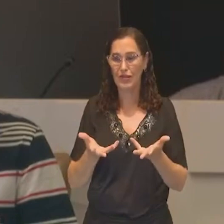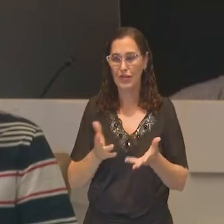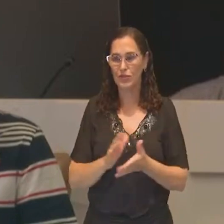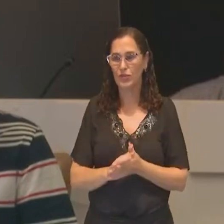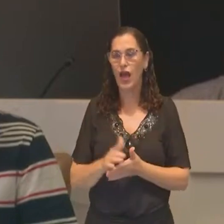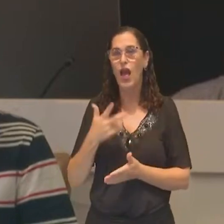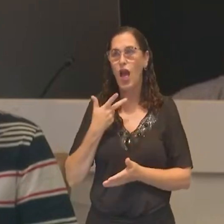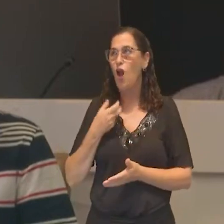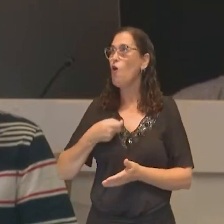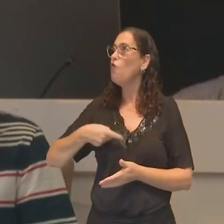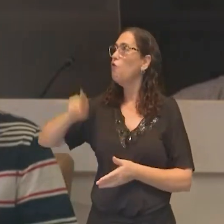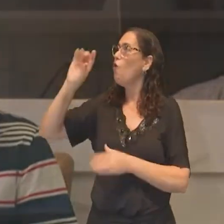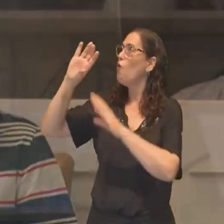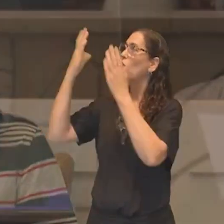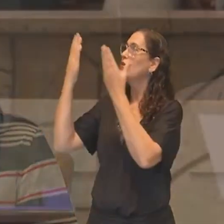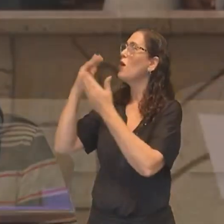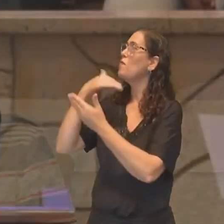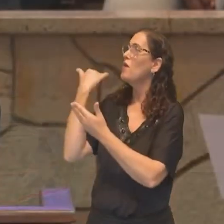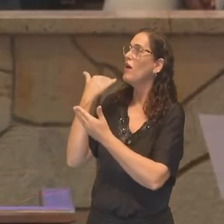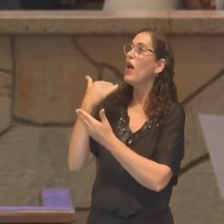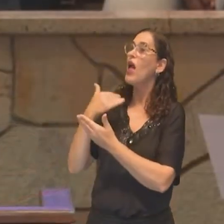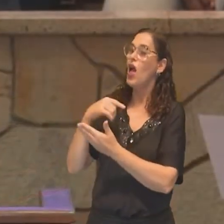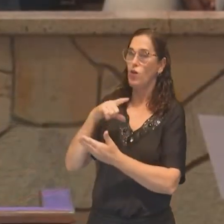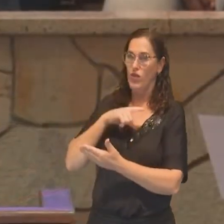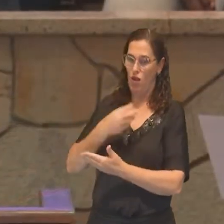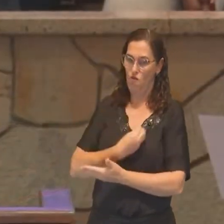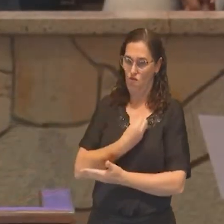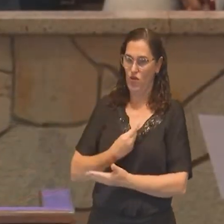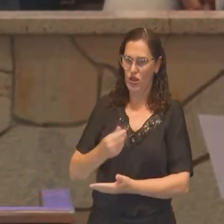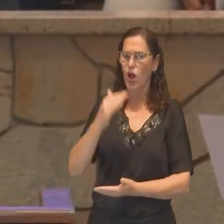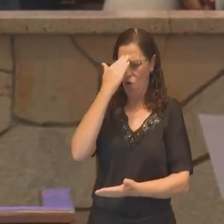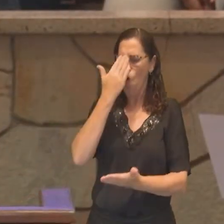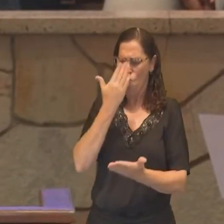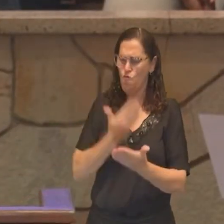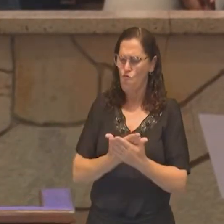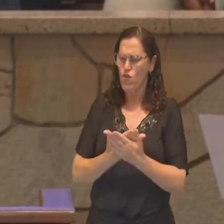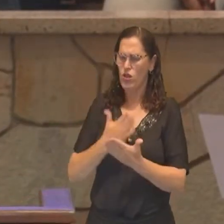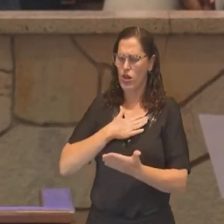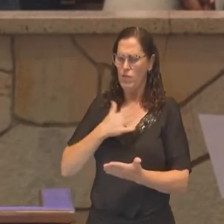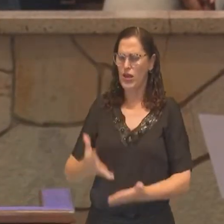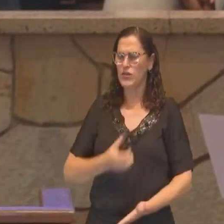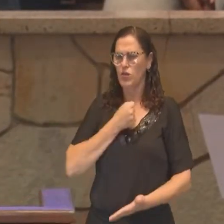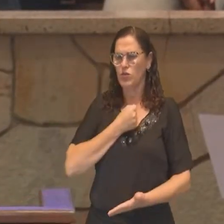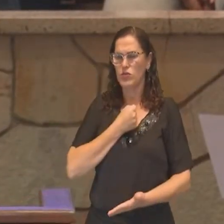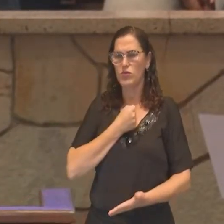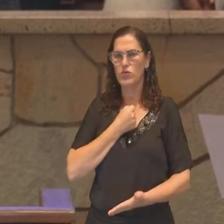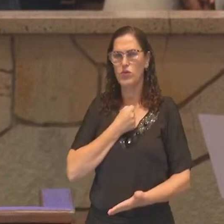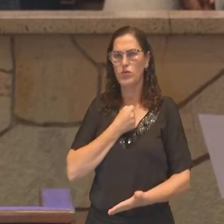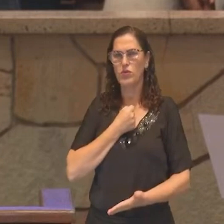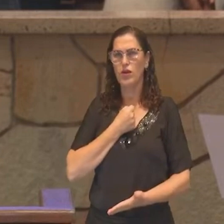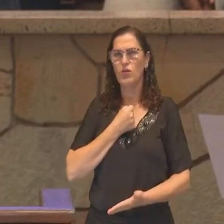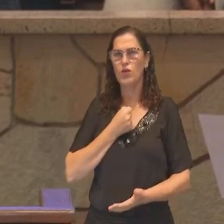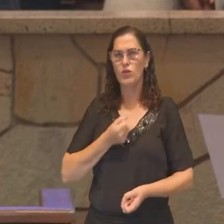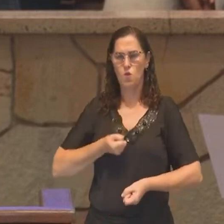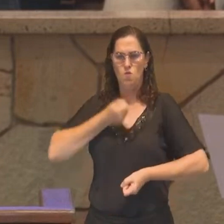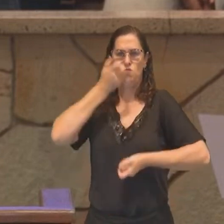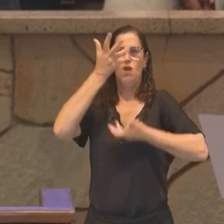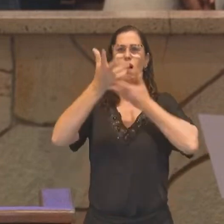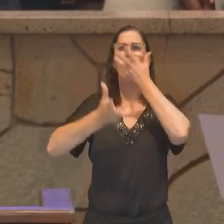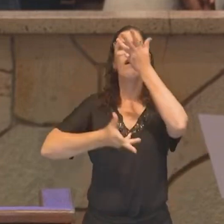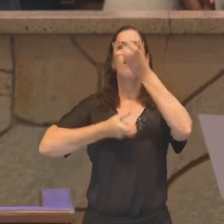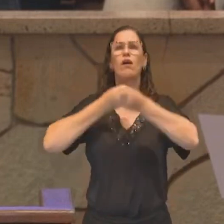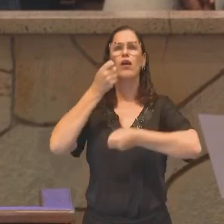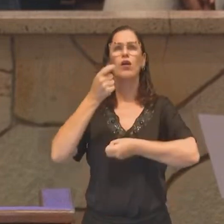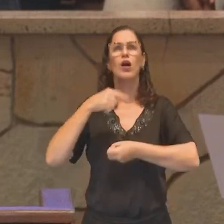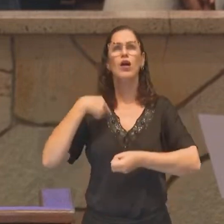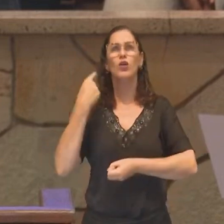eu vou para o céu quando morrer, eu tenho a vida eterna, eu tenho certeza da minha salvação, nós estamos declarando